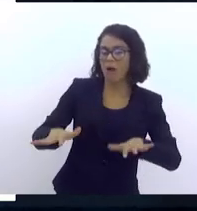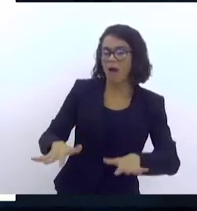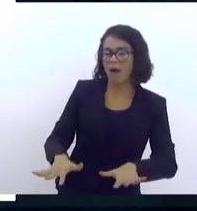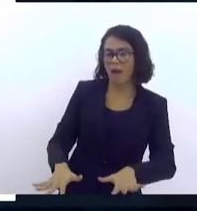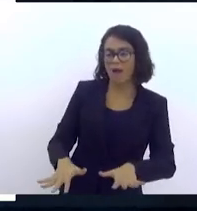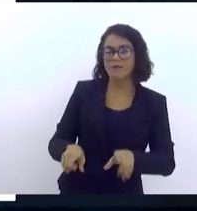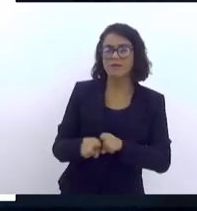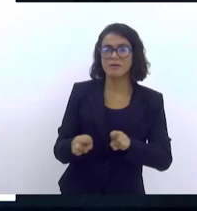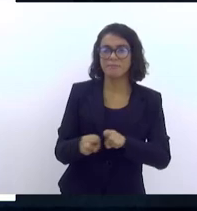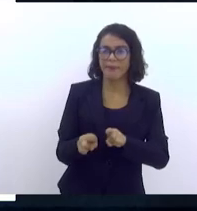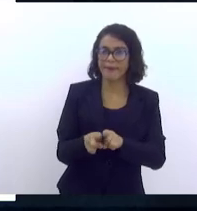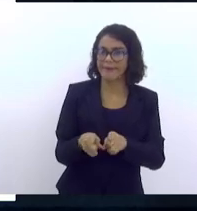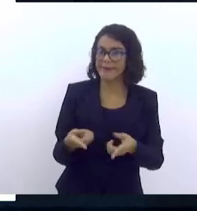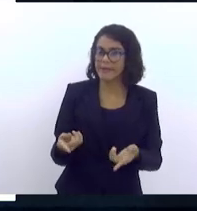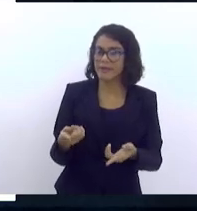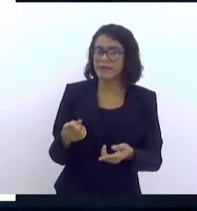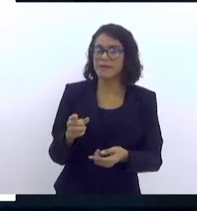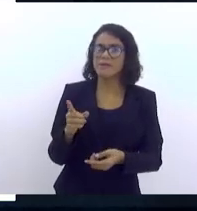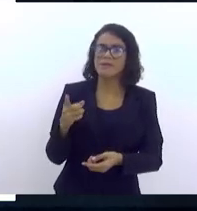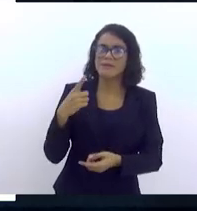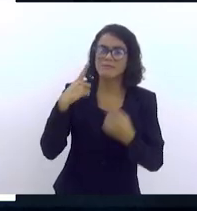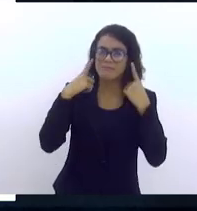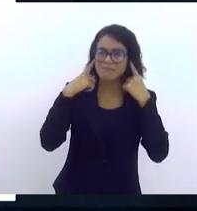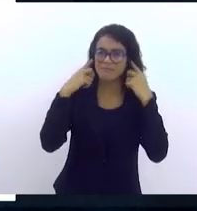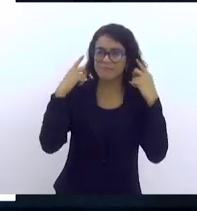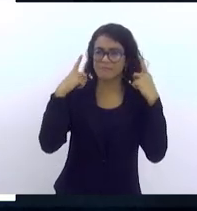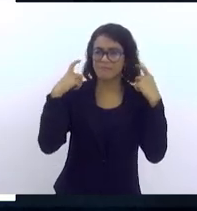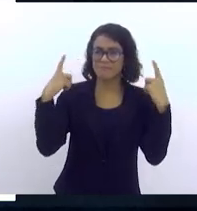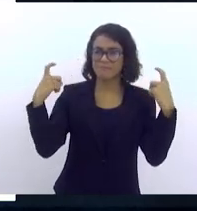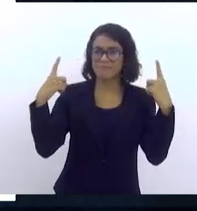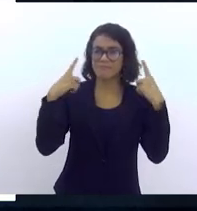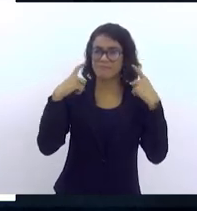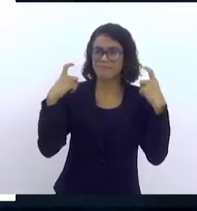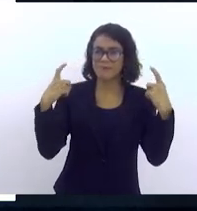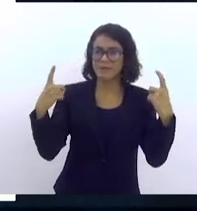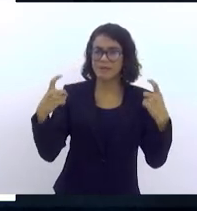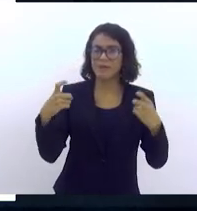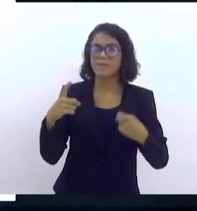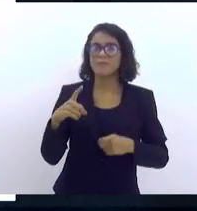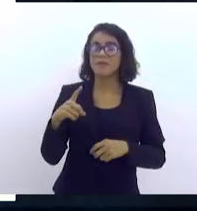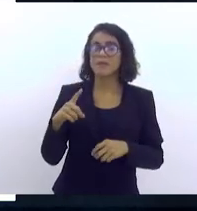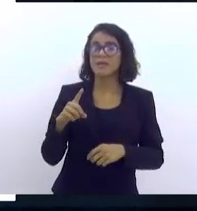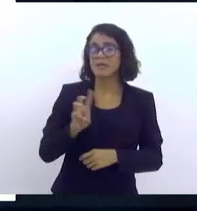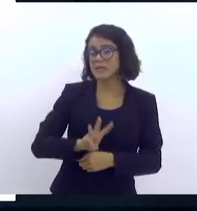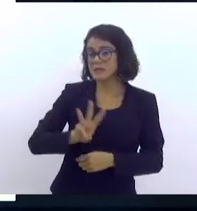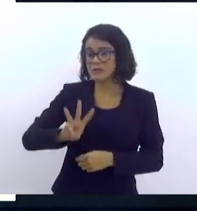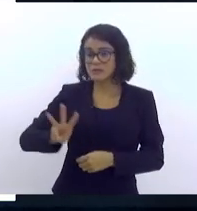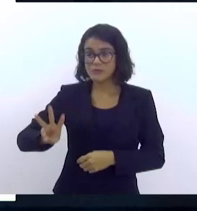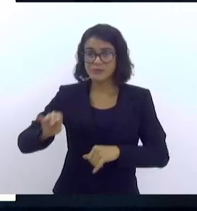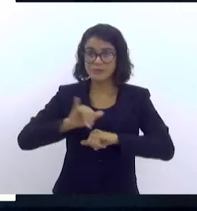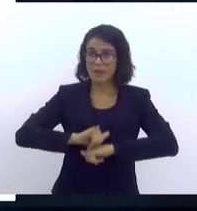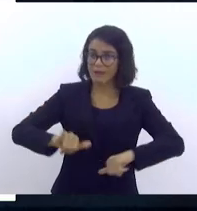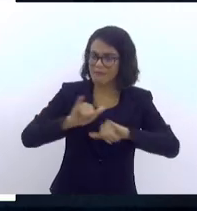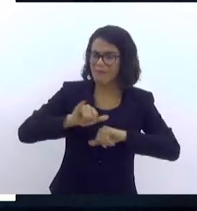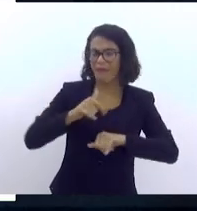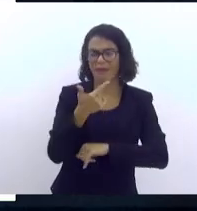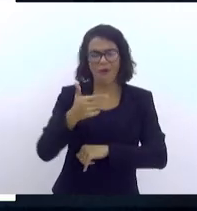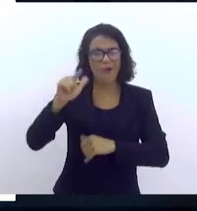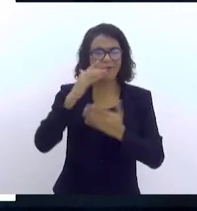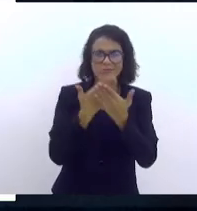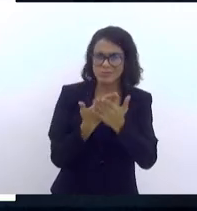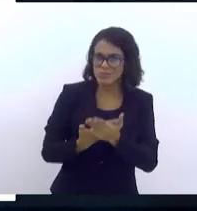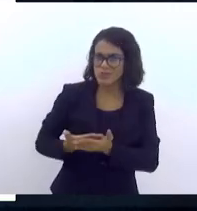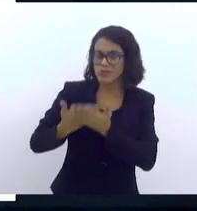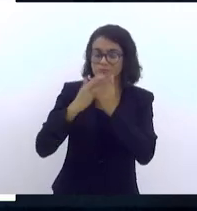precarizada E aí no site e aí no site da campanha tem outros estudos e tem